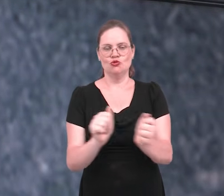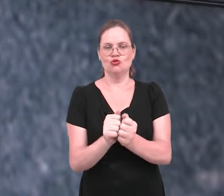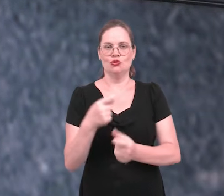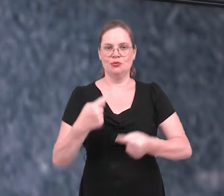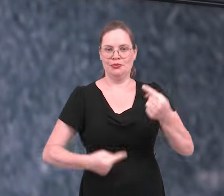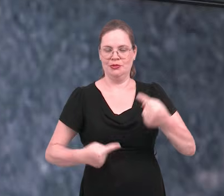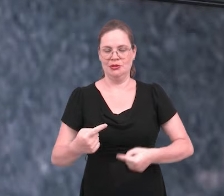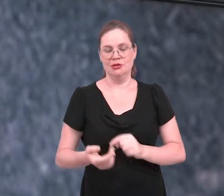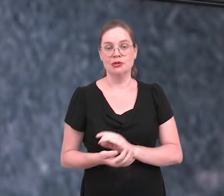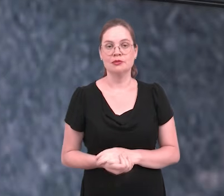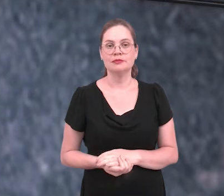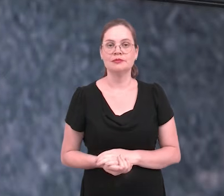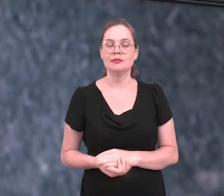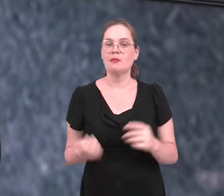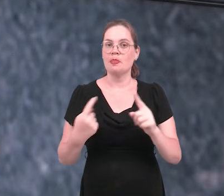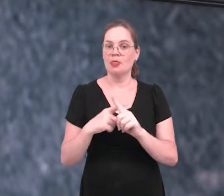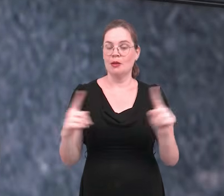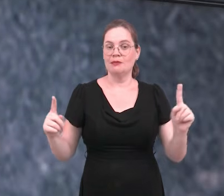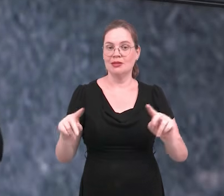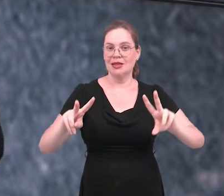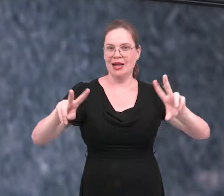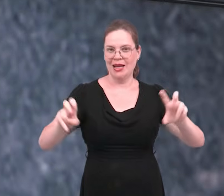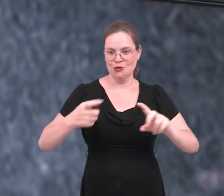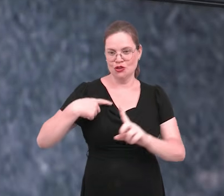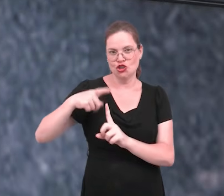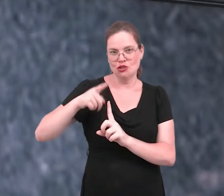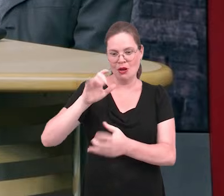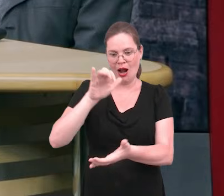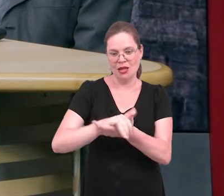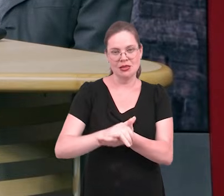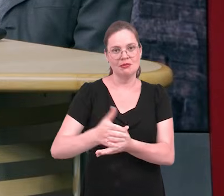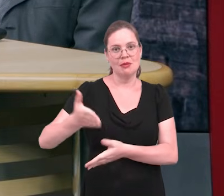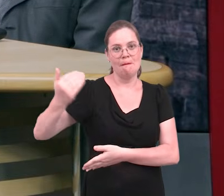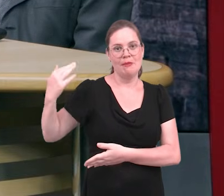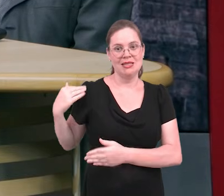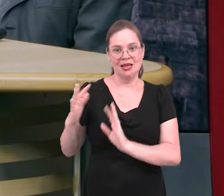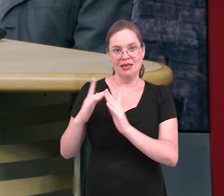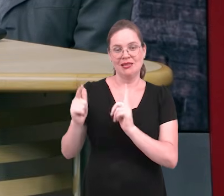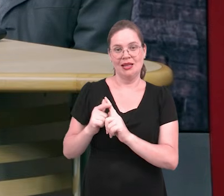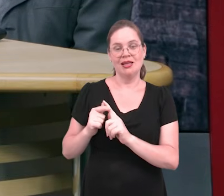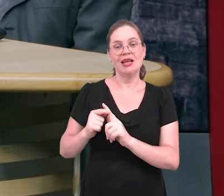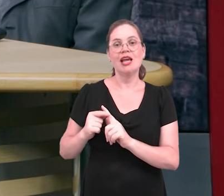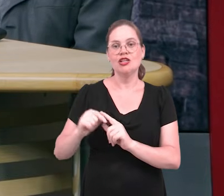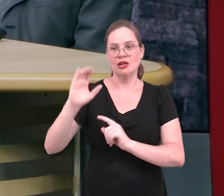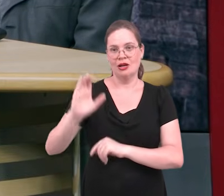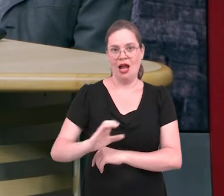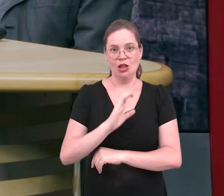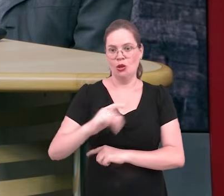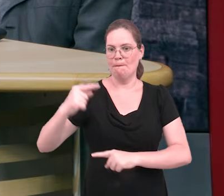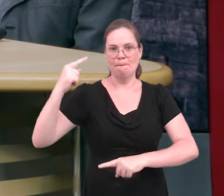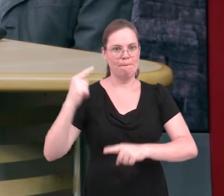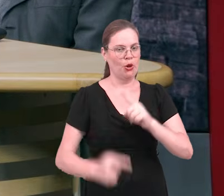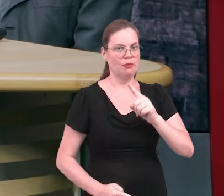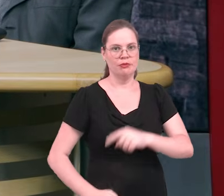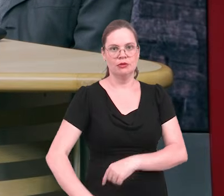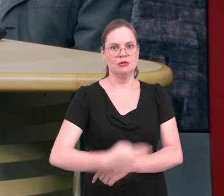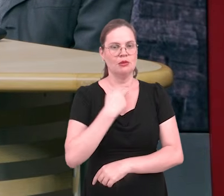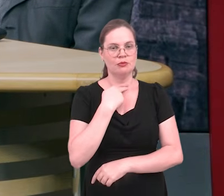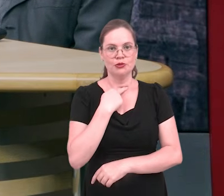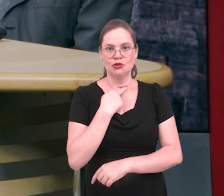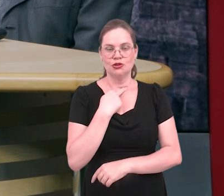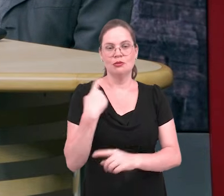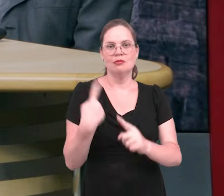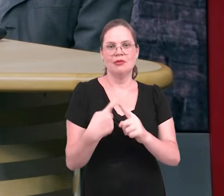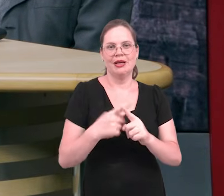Aragão. Só que esse tipo de casamento ele era proibido pela lei canônica. Diferente lá do